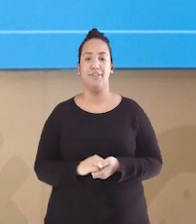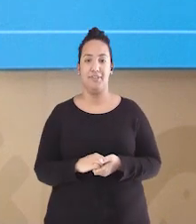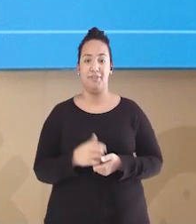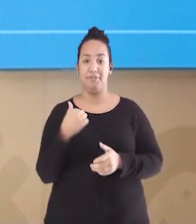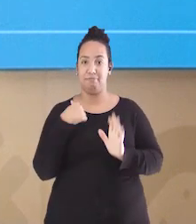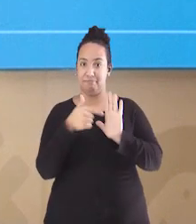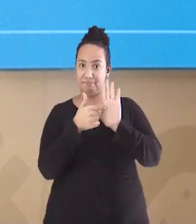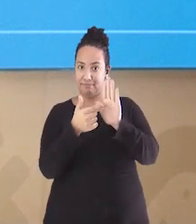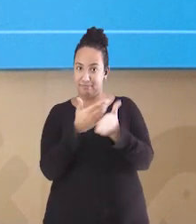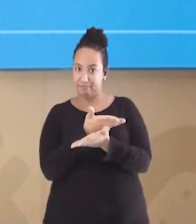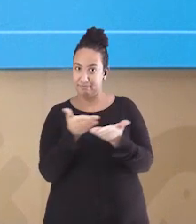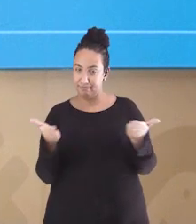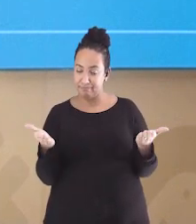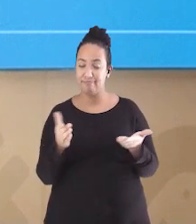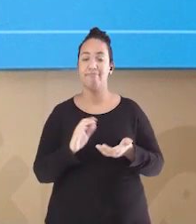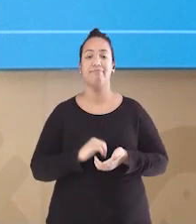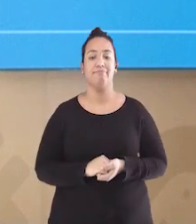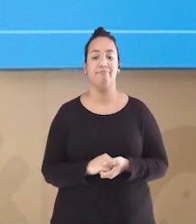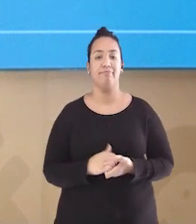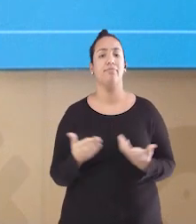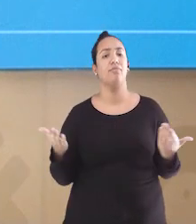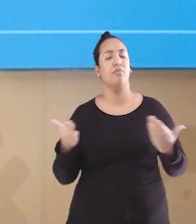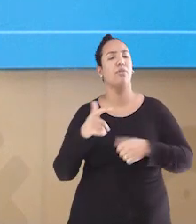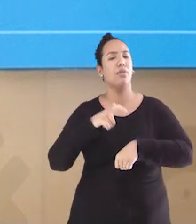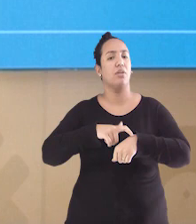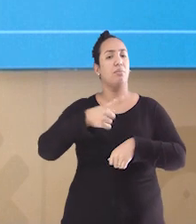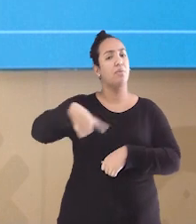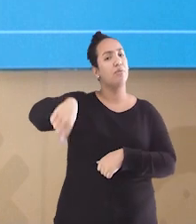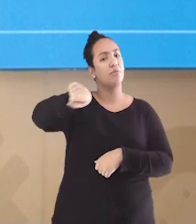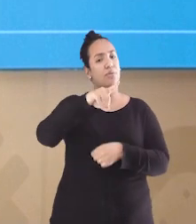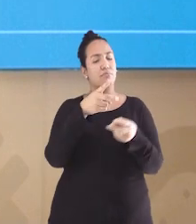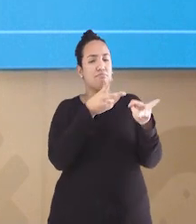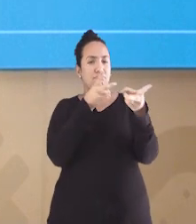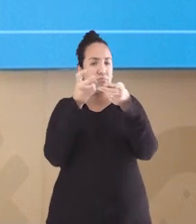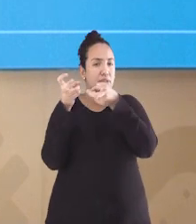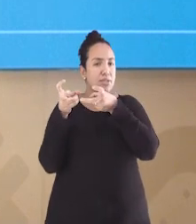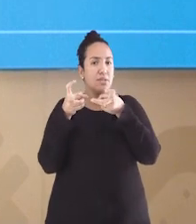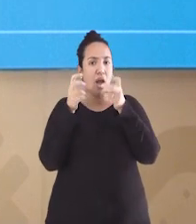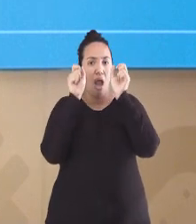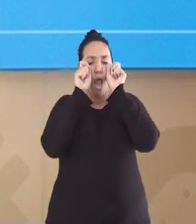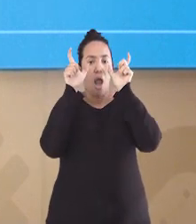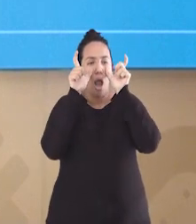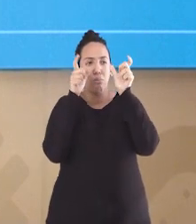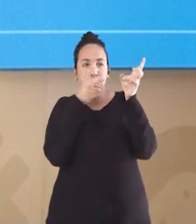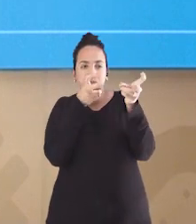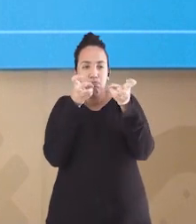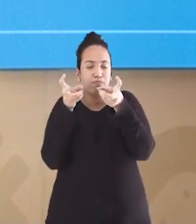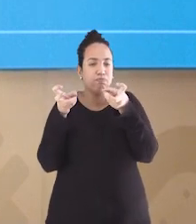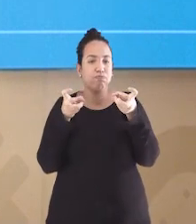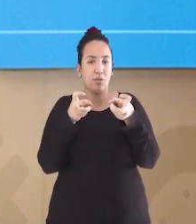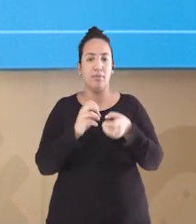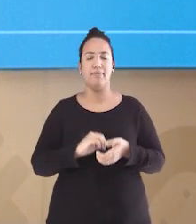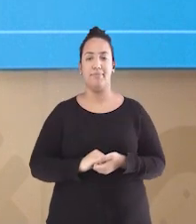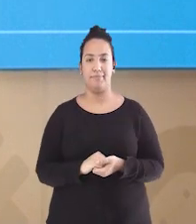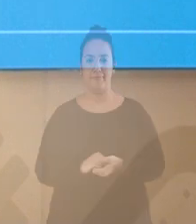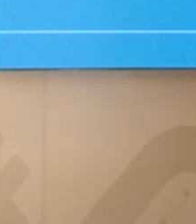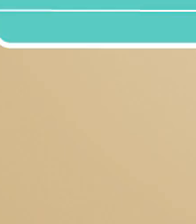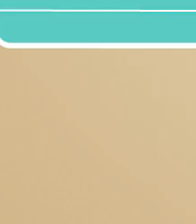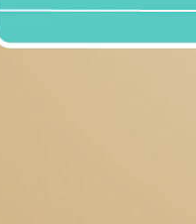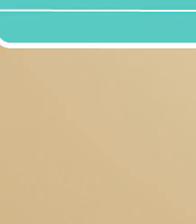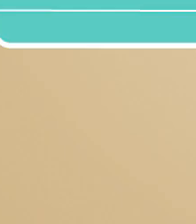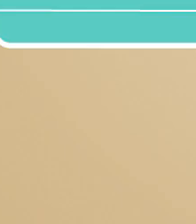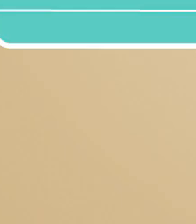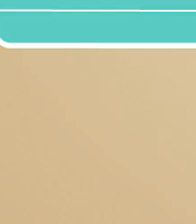que acabei de mencionar. Vou te dar um tempo para que você observe com bastante atenção esses detalhes.